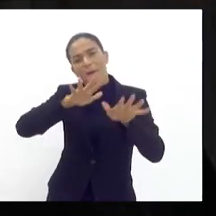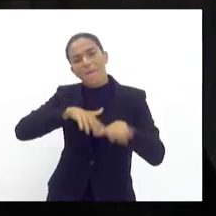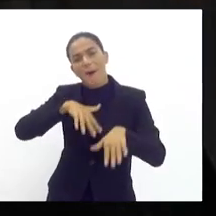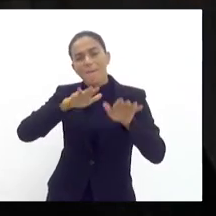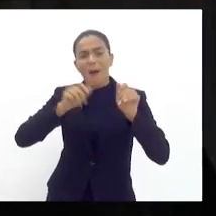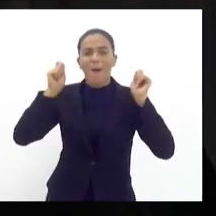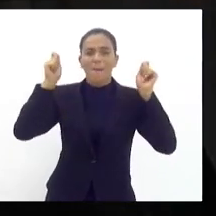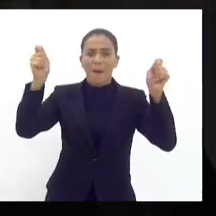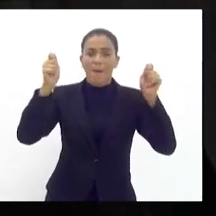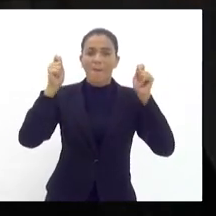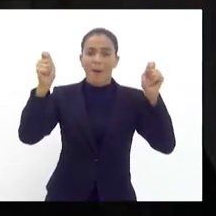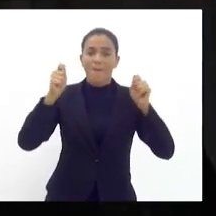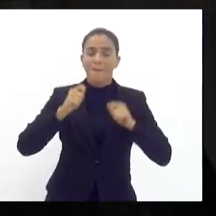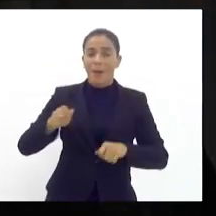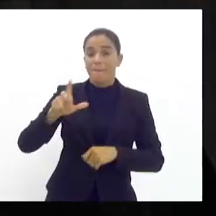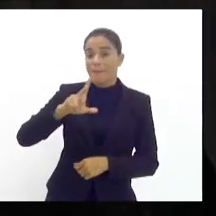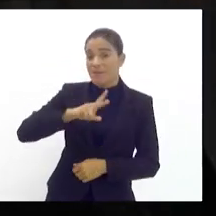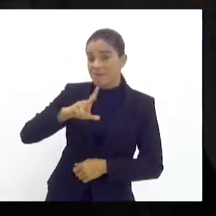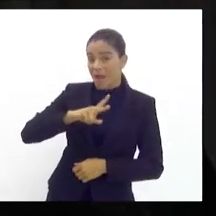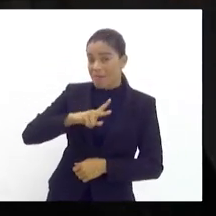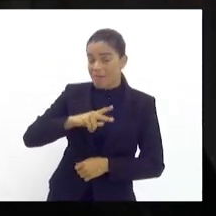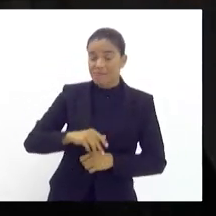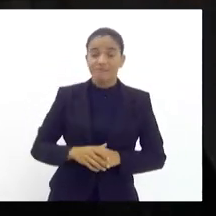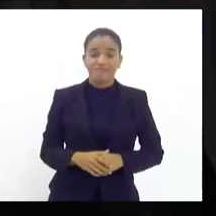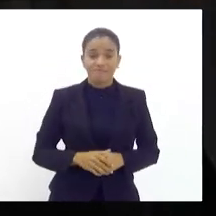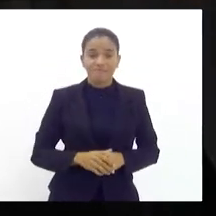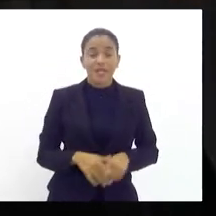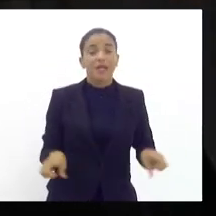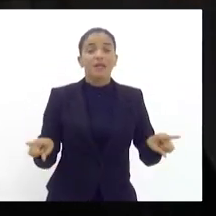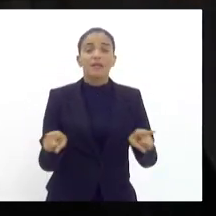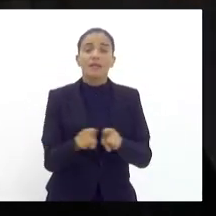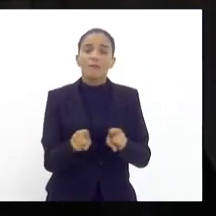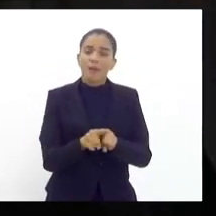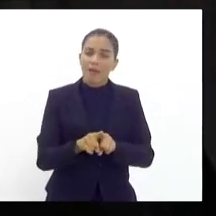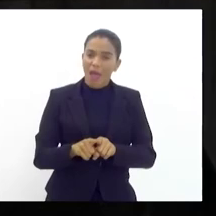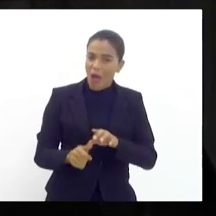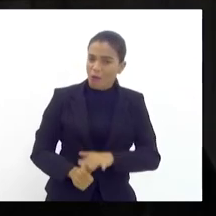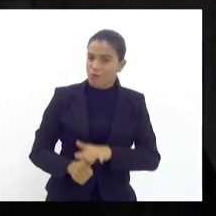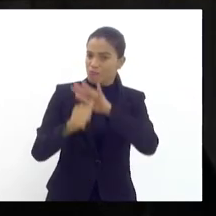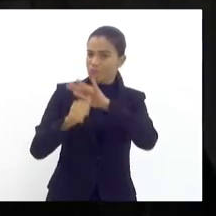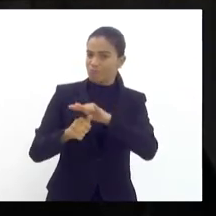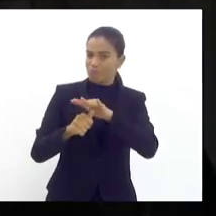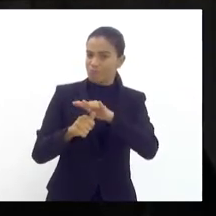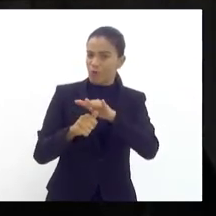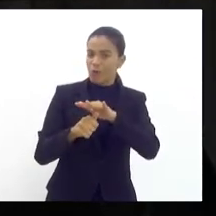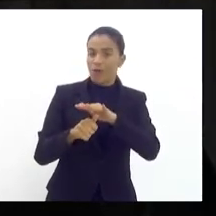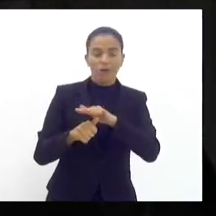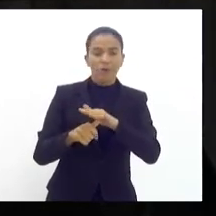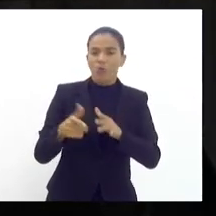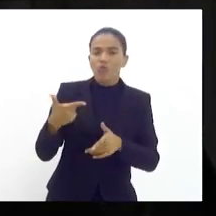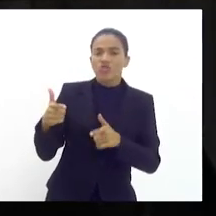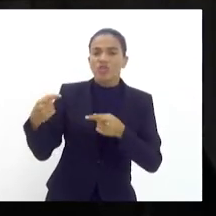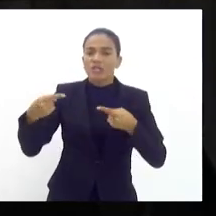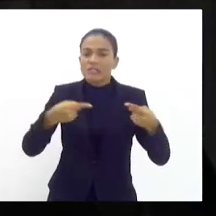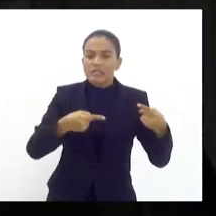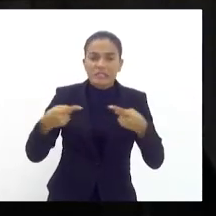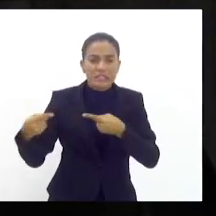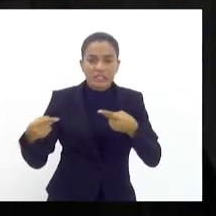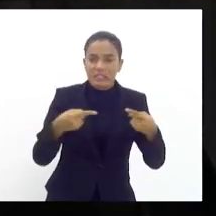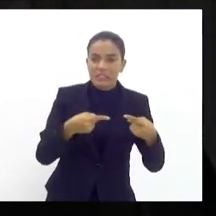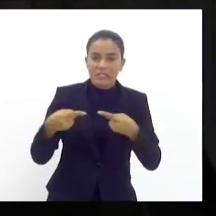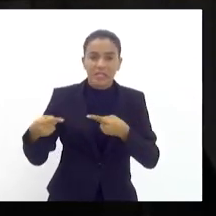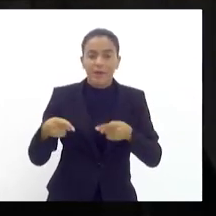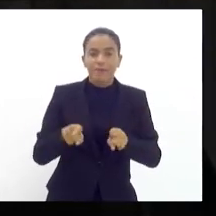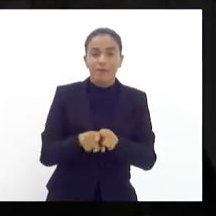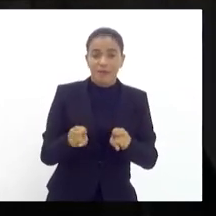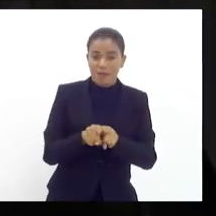pública privada da população autoridade do líder era indiscutível a